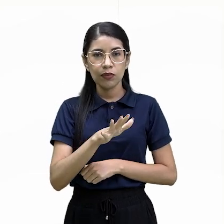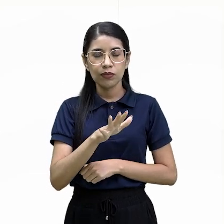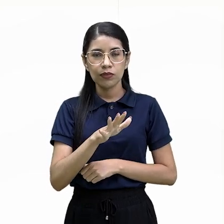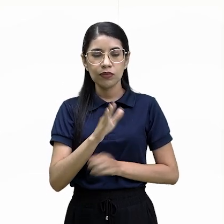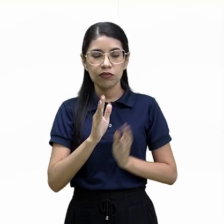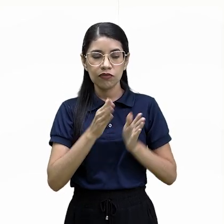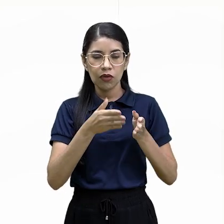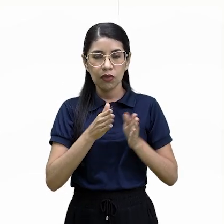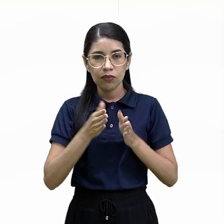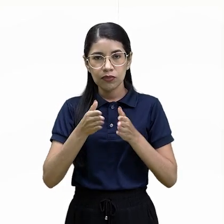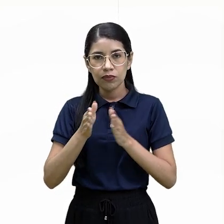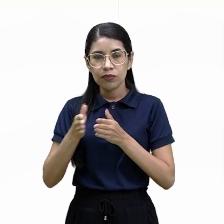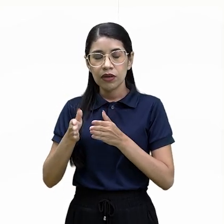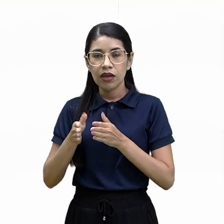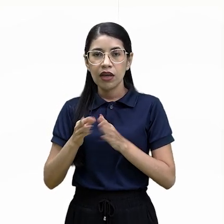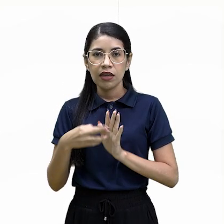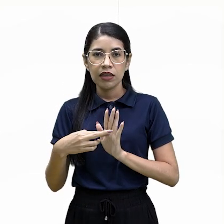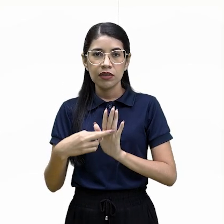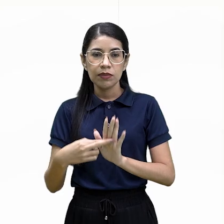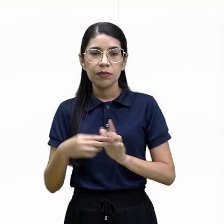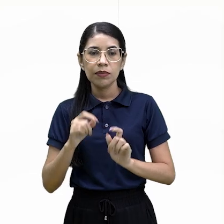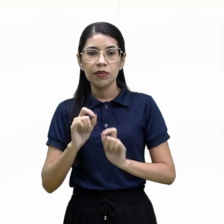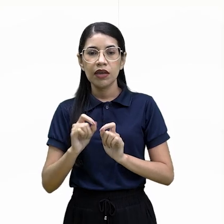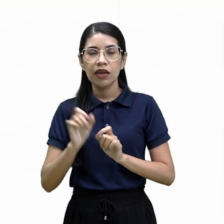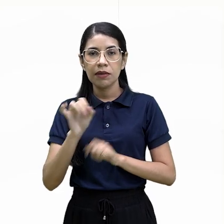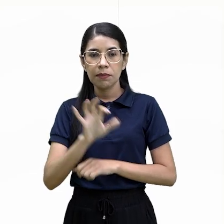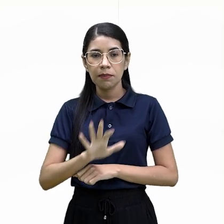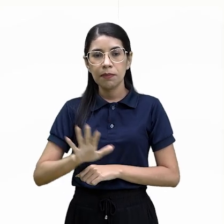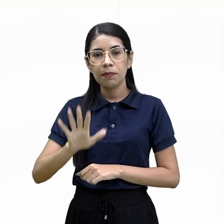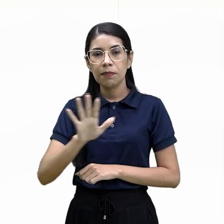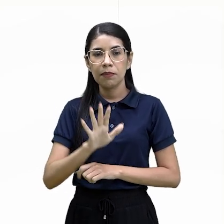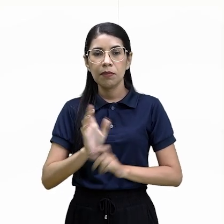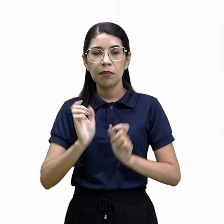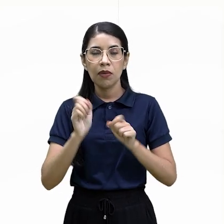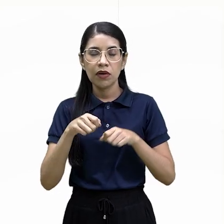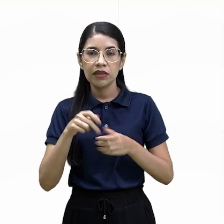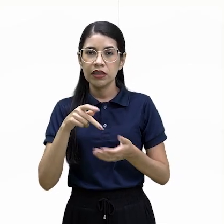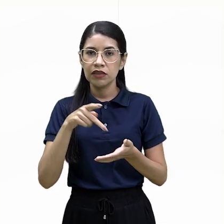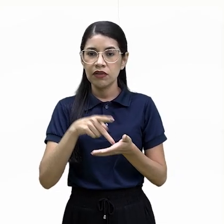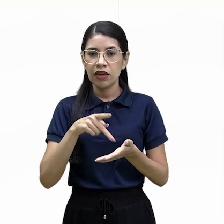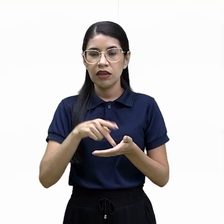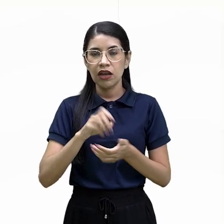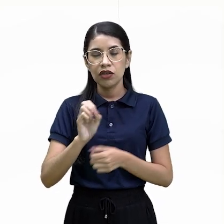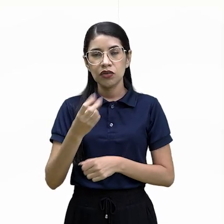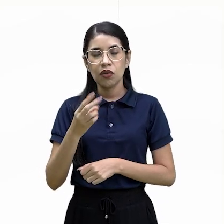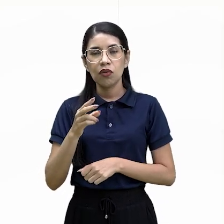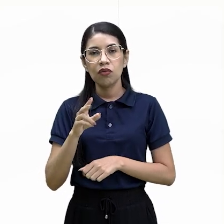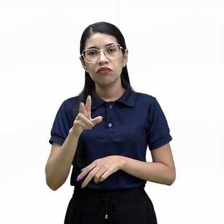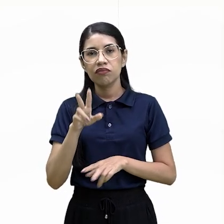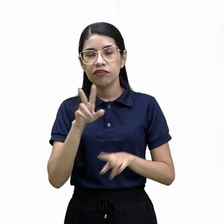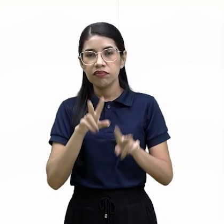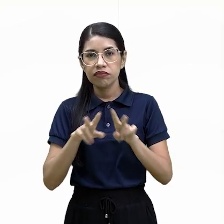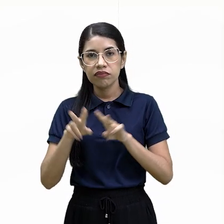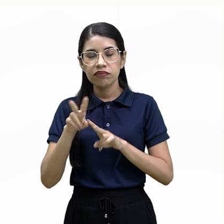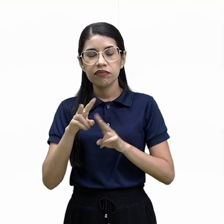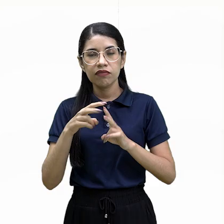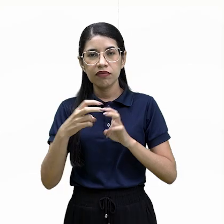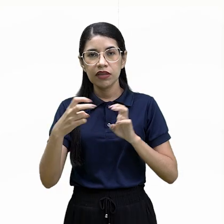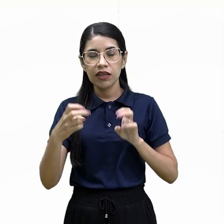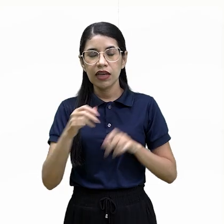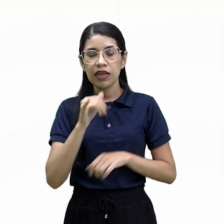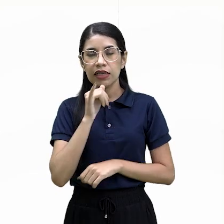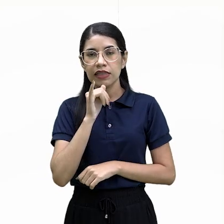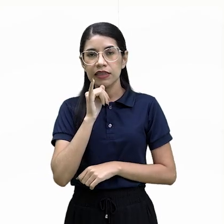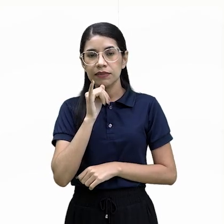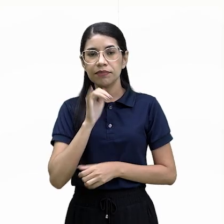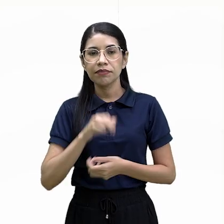luz, resultando em imagens que podem ser reais ou virtuais. Por exemplo,